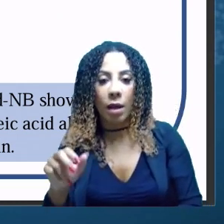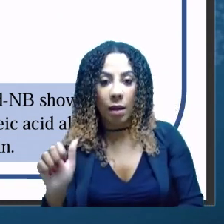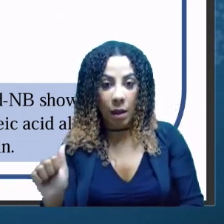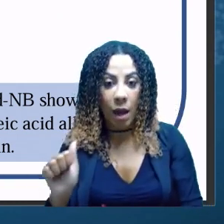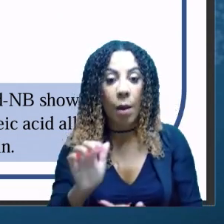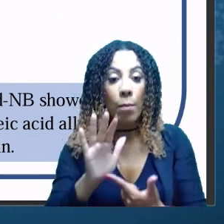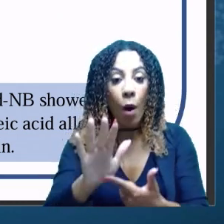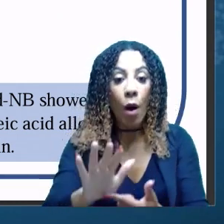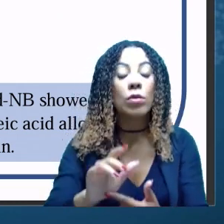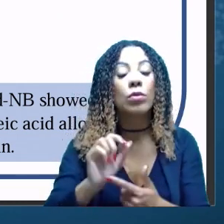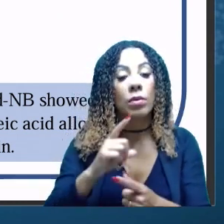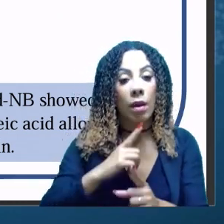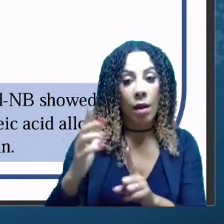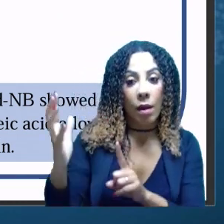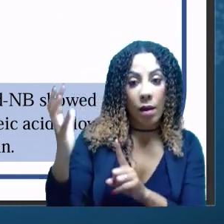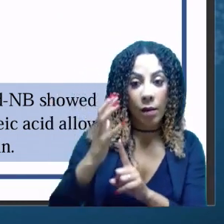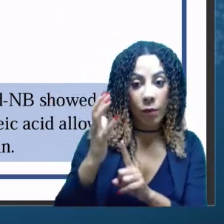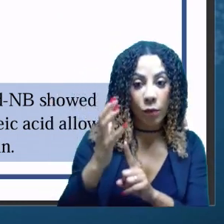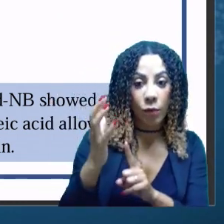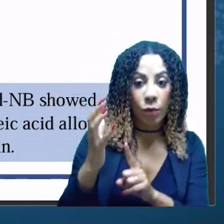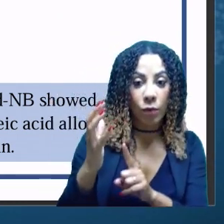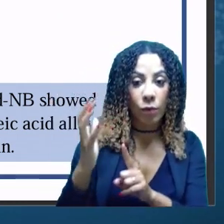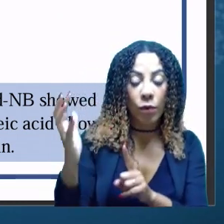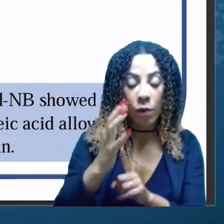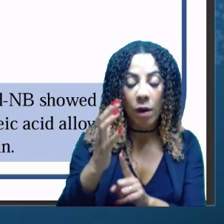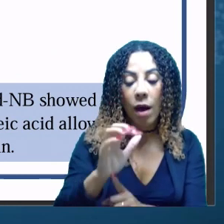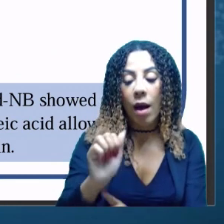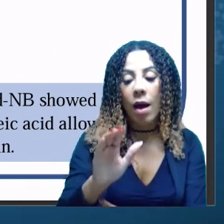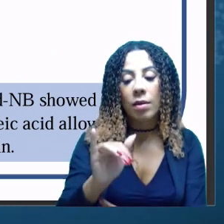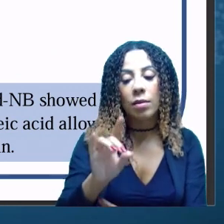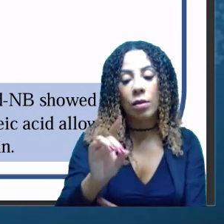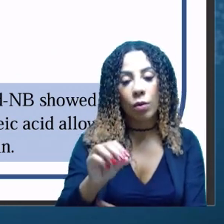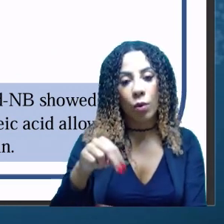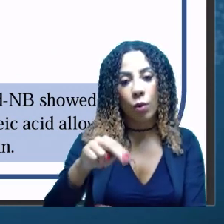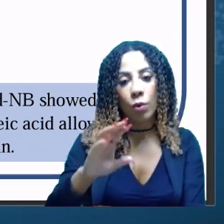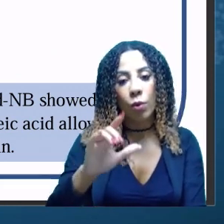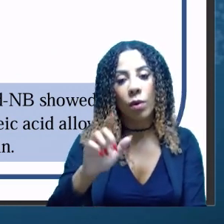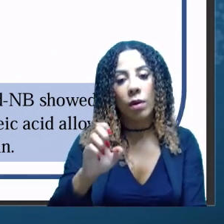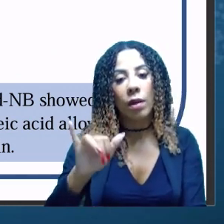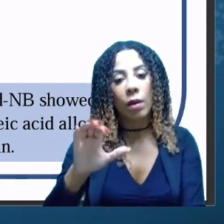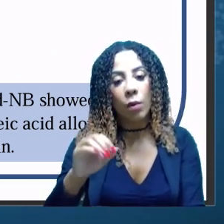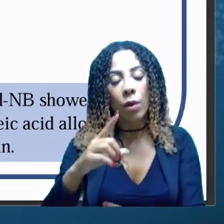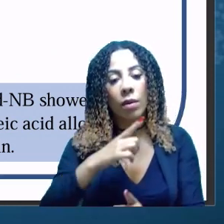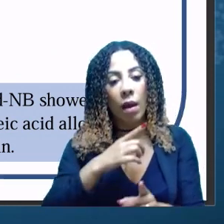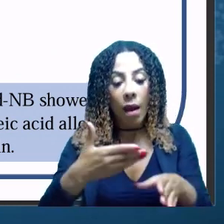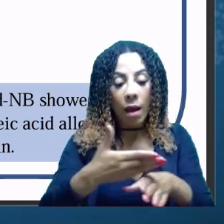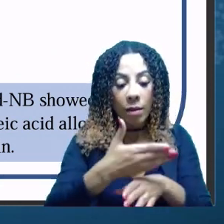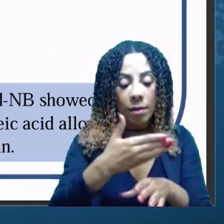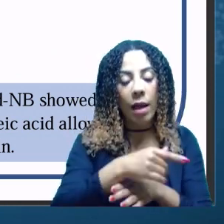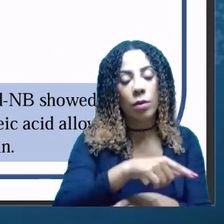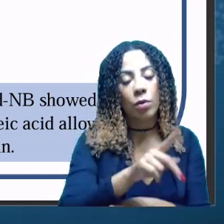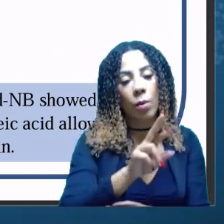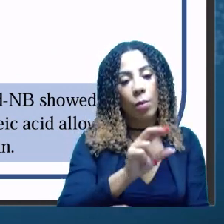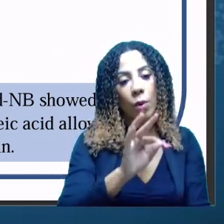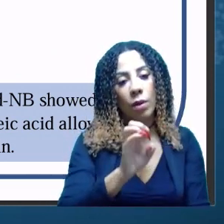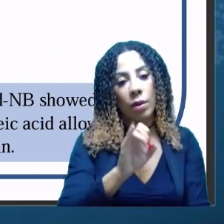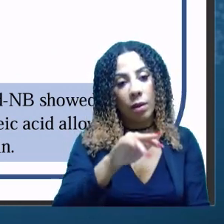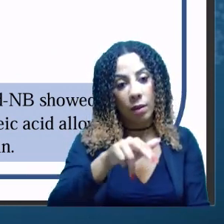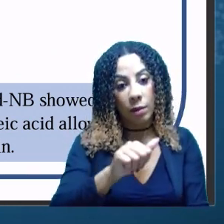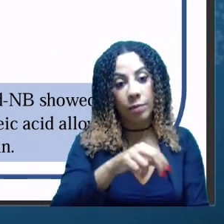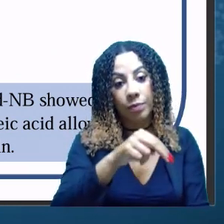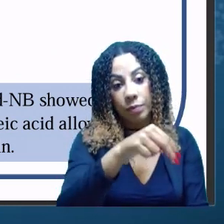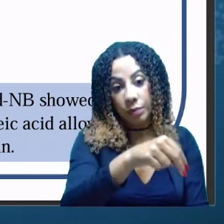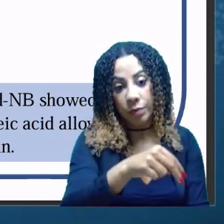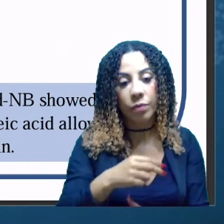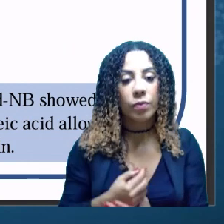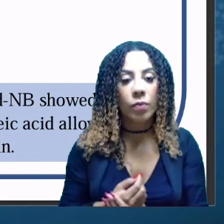né, do ácido nucleico no acesso desse anticorpo anti-N à proteína N. A proteína NB foi submetida,